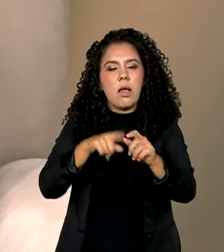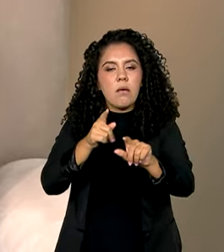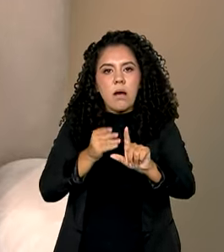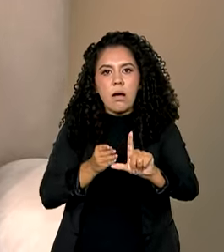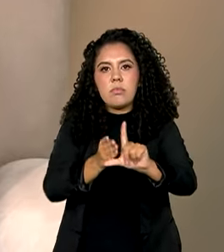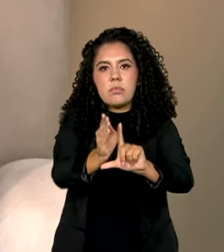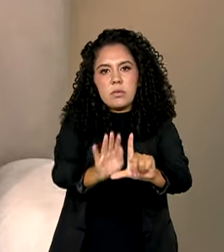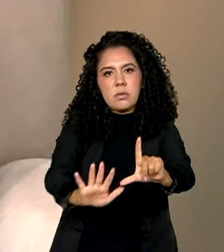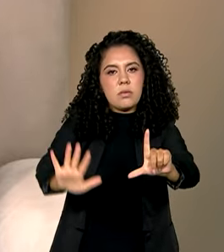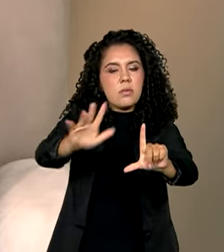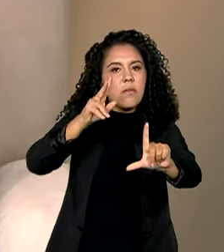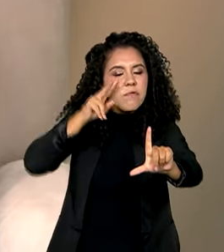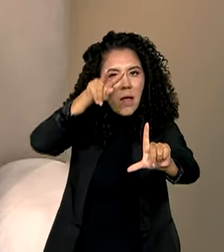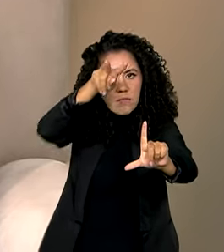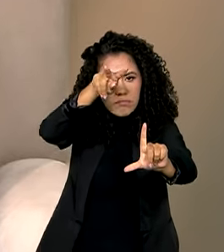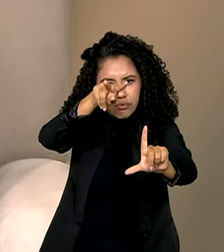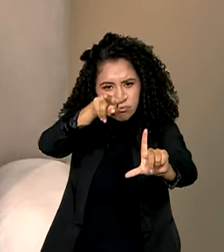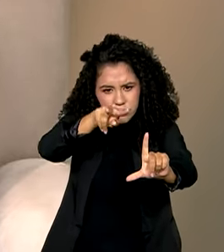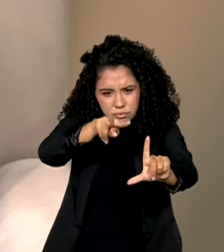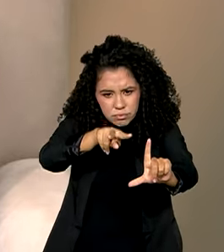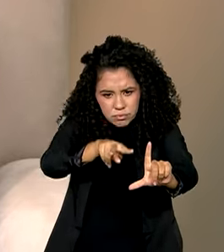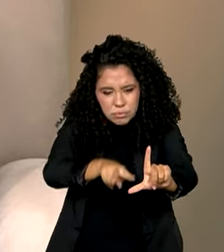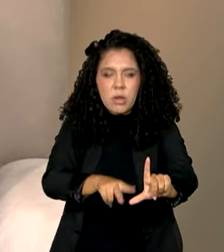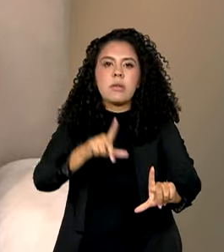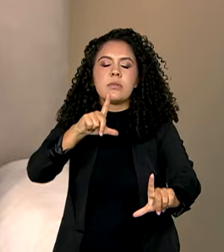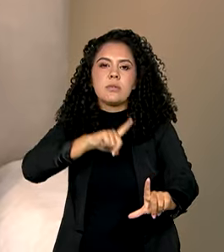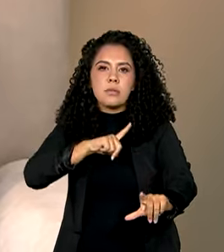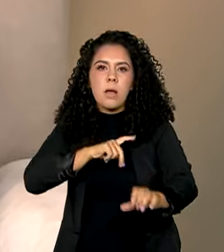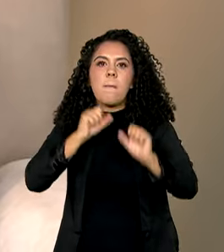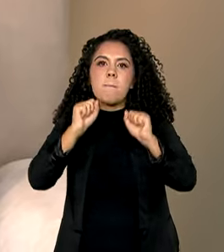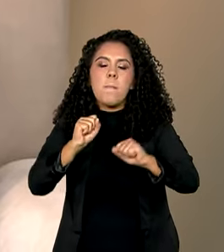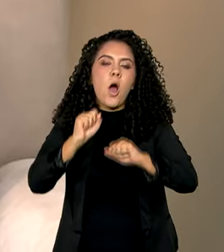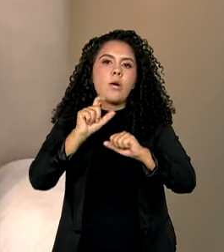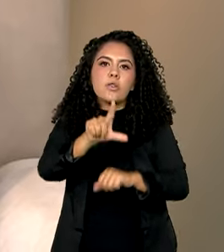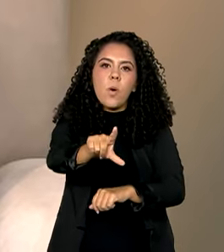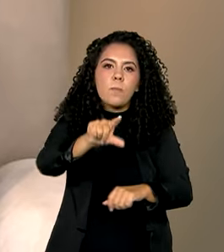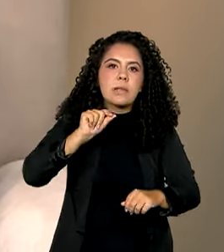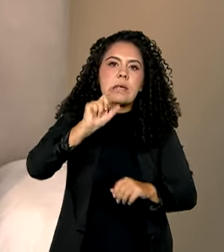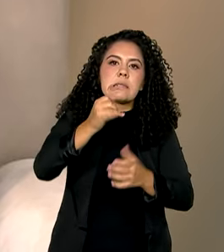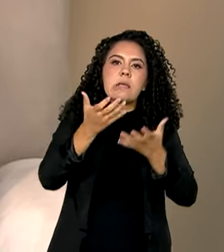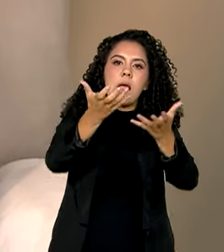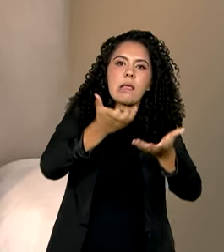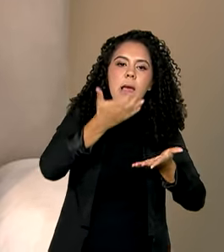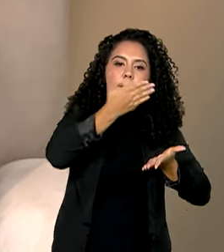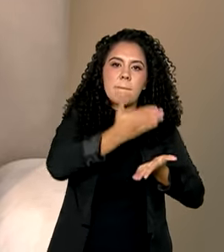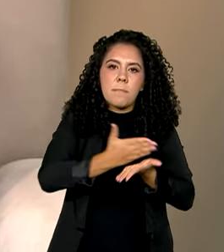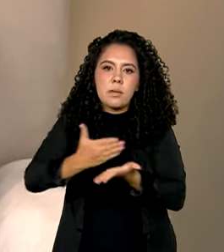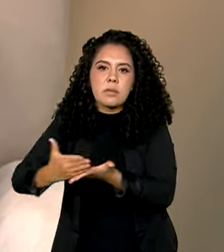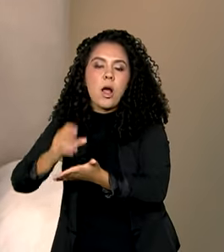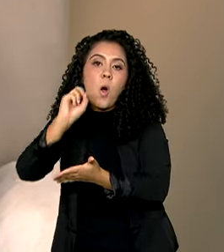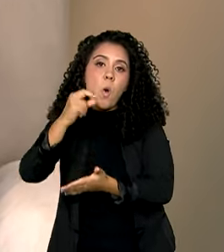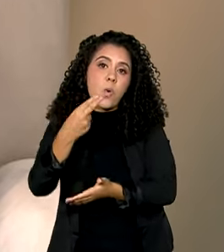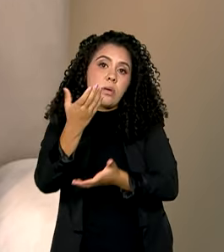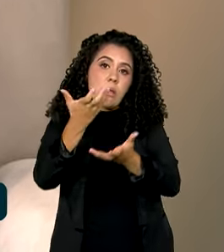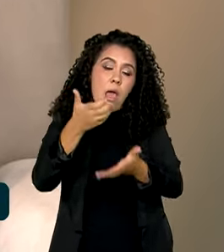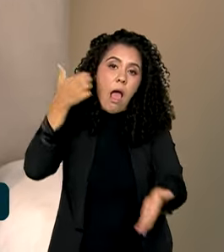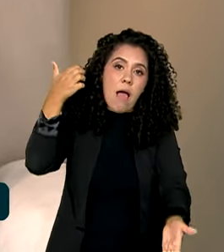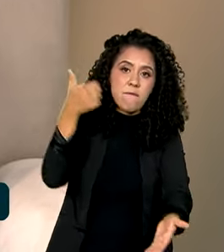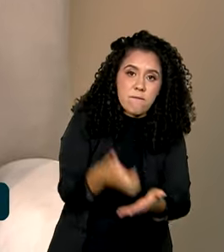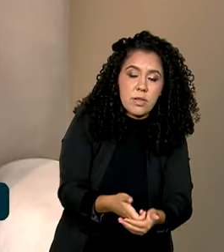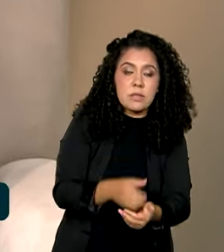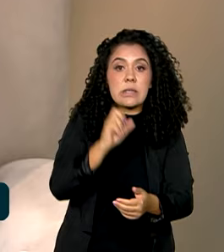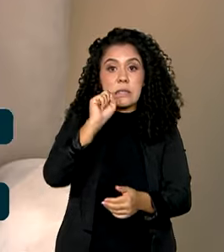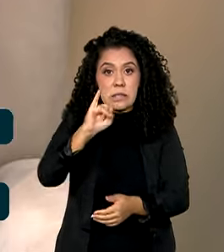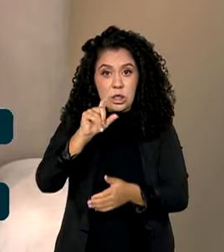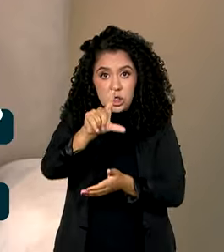ele vai conseguir ver todas as dívidas que estão no programa, vai poder optar se ele quer parcelar, se ele quer pagar à vista. Se ele optar por fazer um